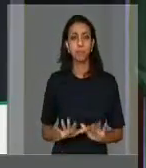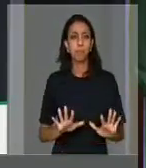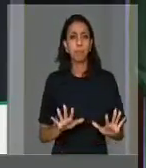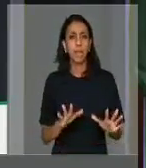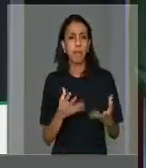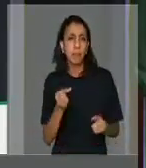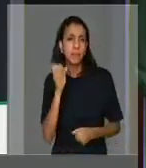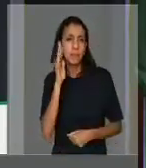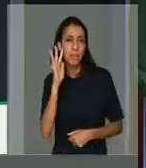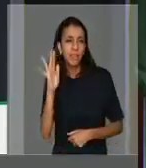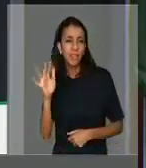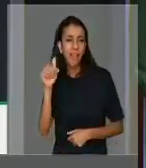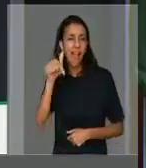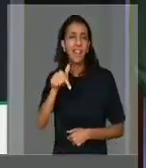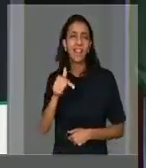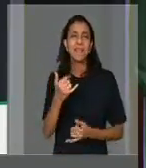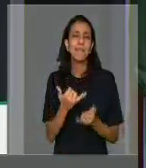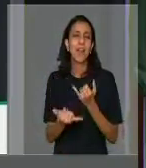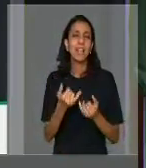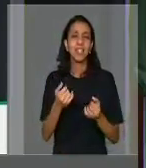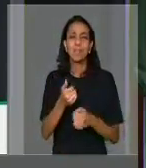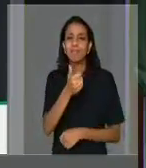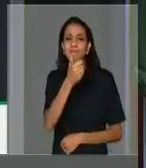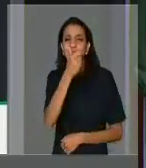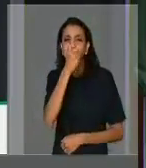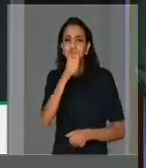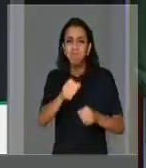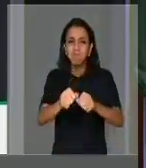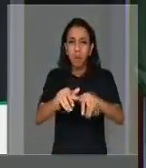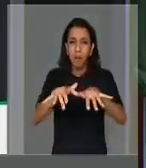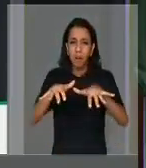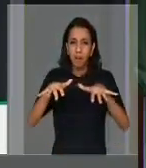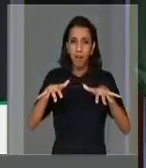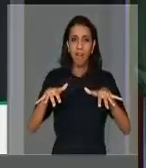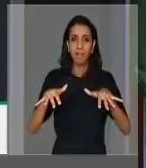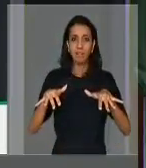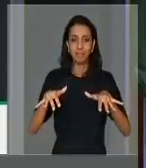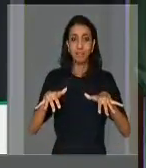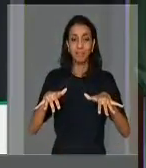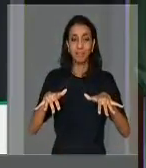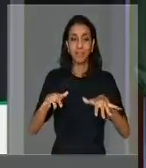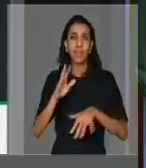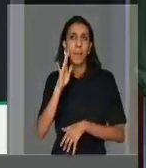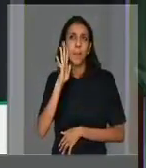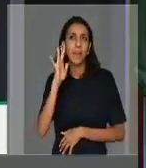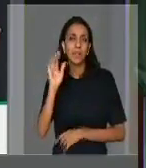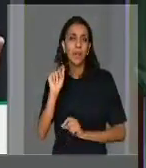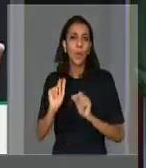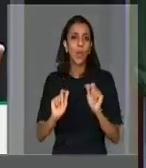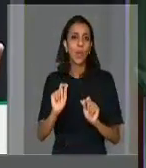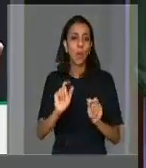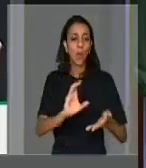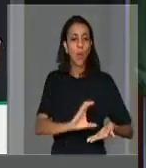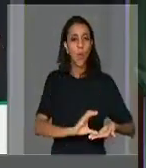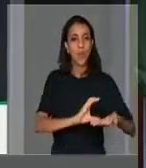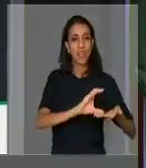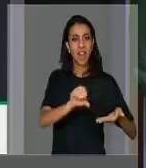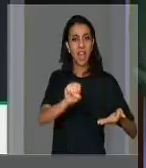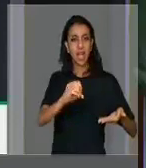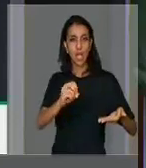imaginar isso aqui repleto de gente. Vamos imaginar um soviet, que quer dizer